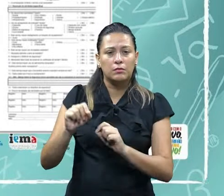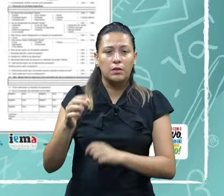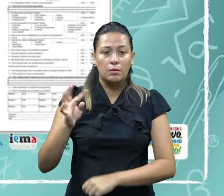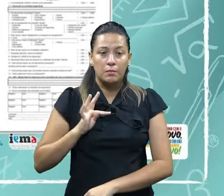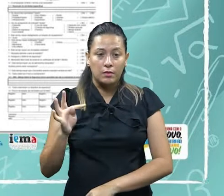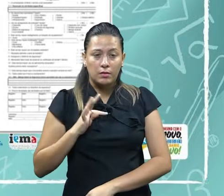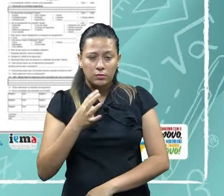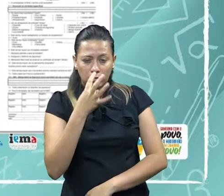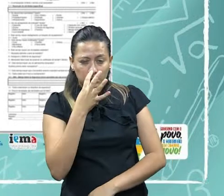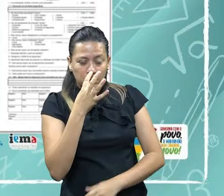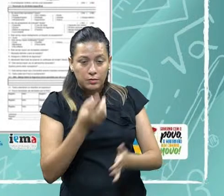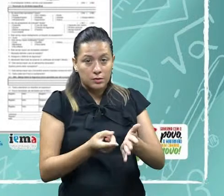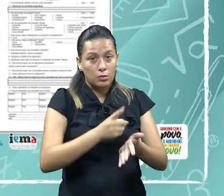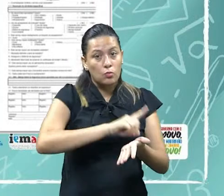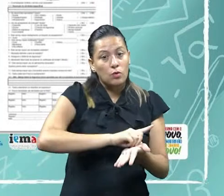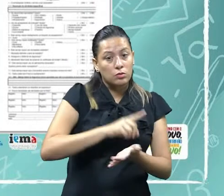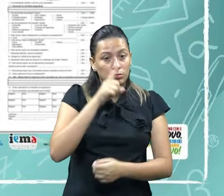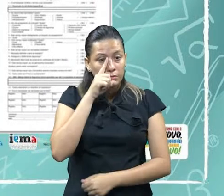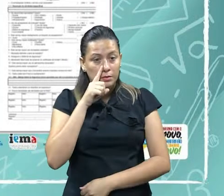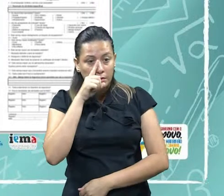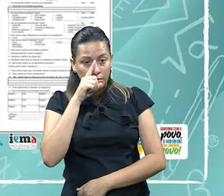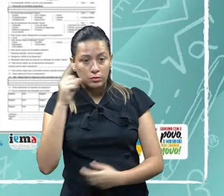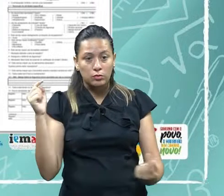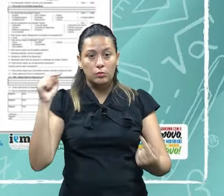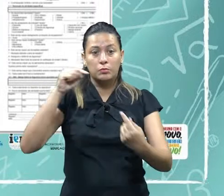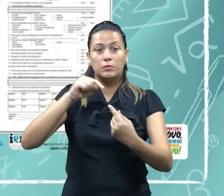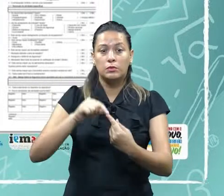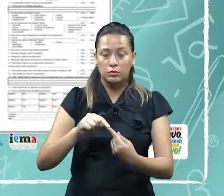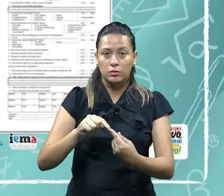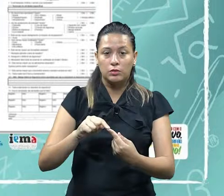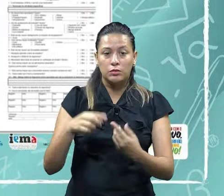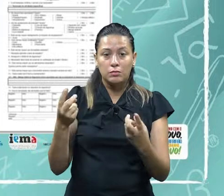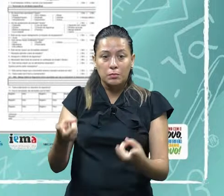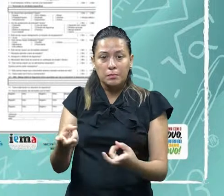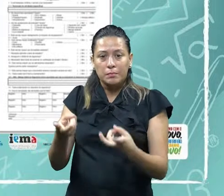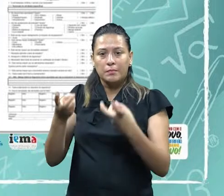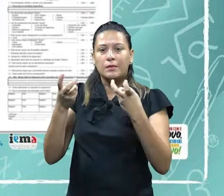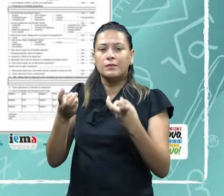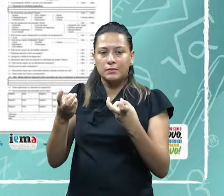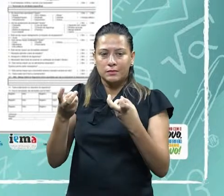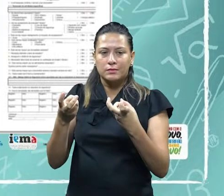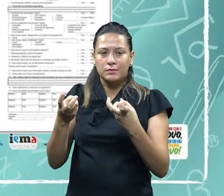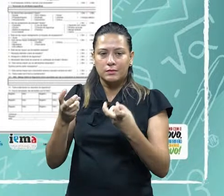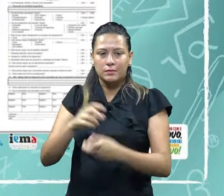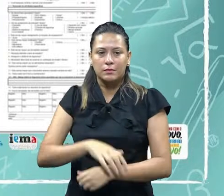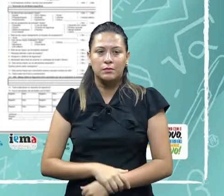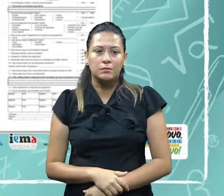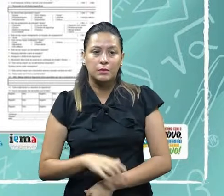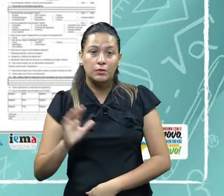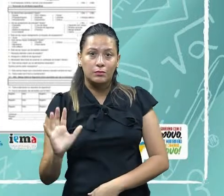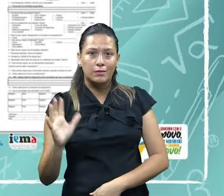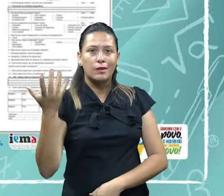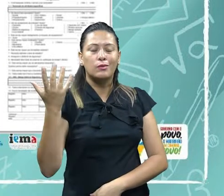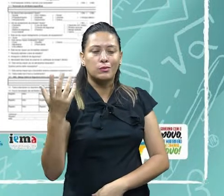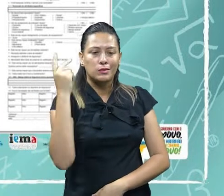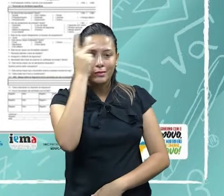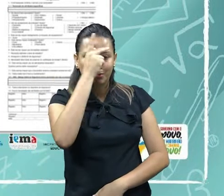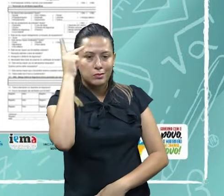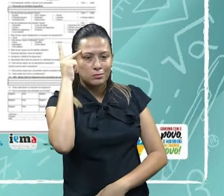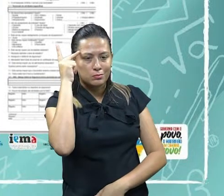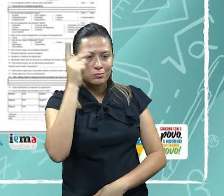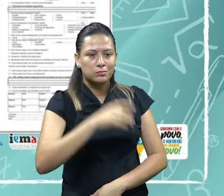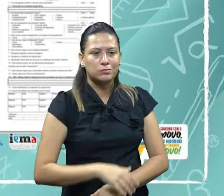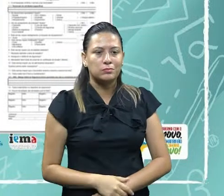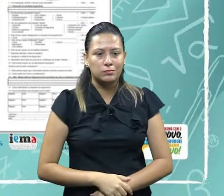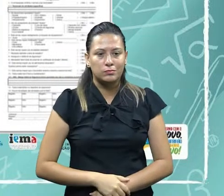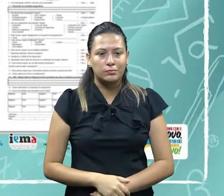técnica de análise prévia de risco que tem como objetivo antecipar a previsão da ocorrência danosa para as